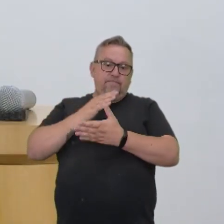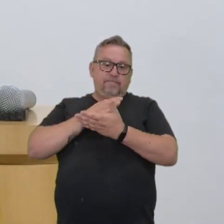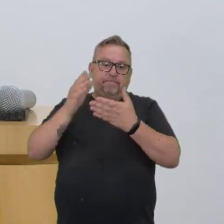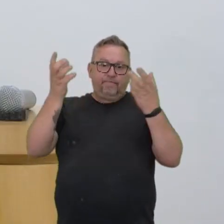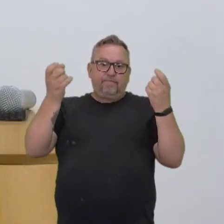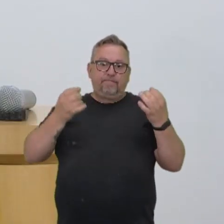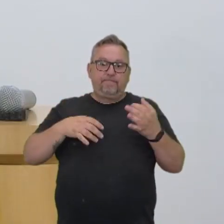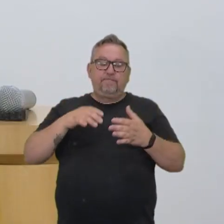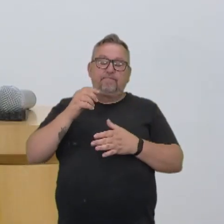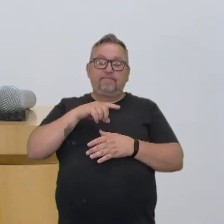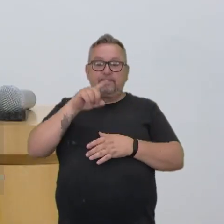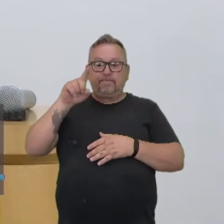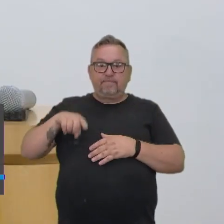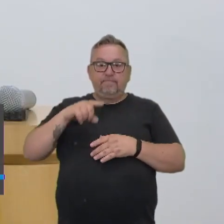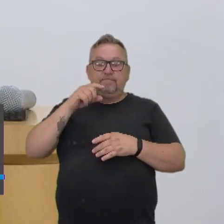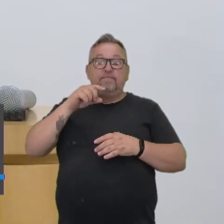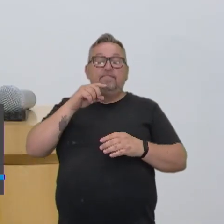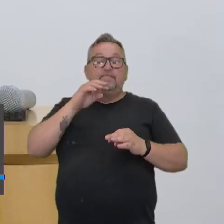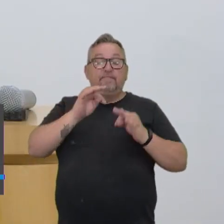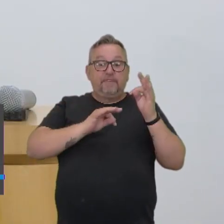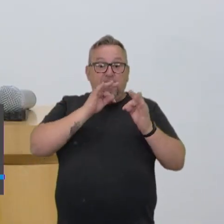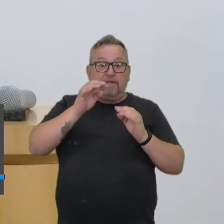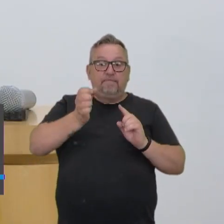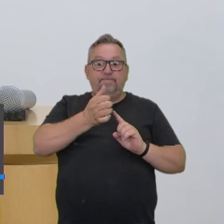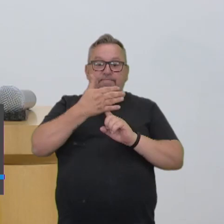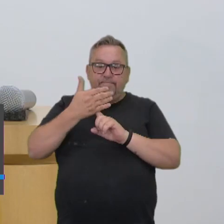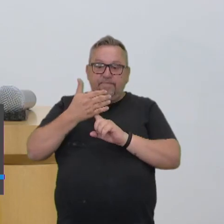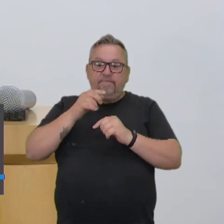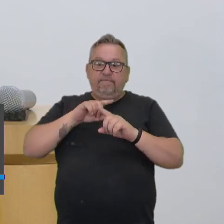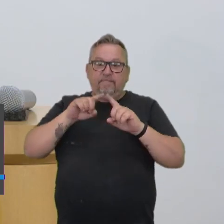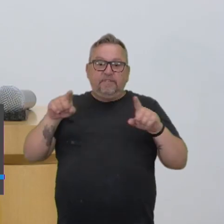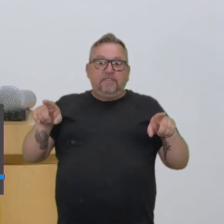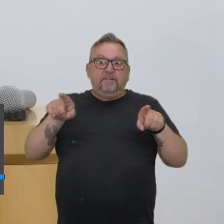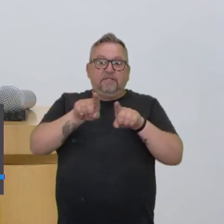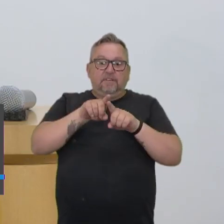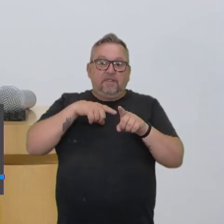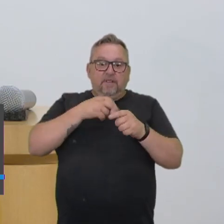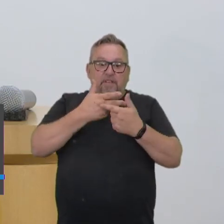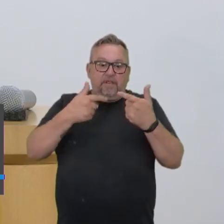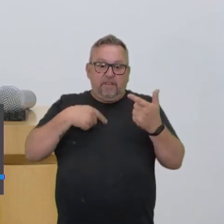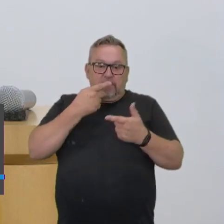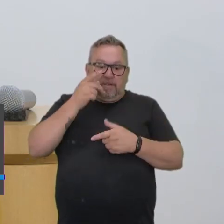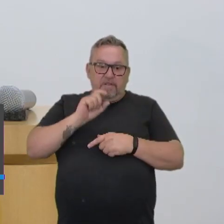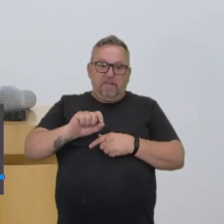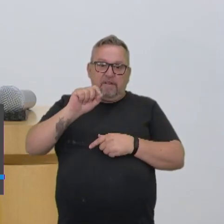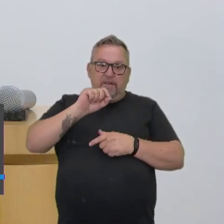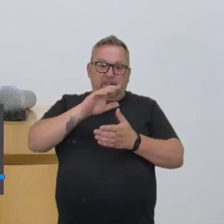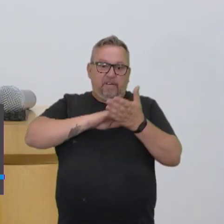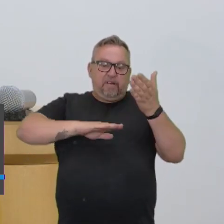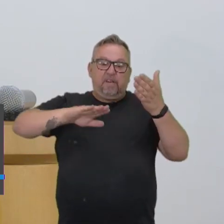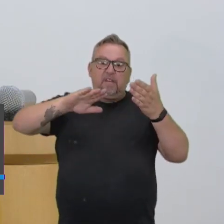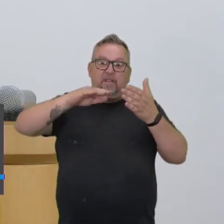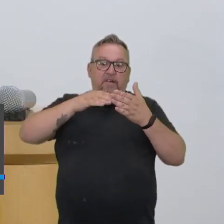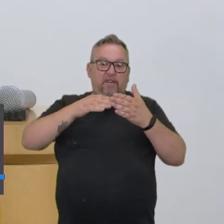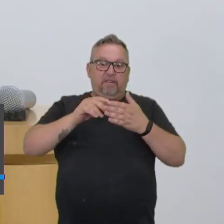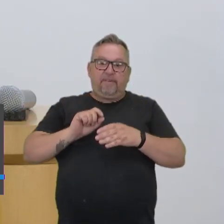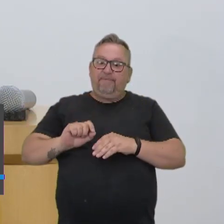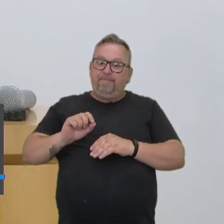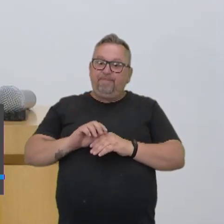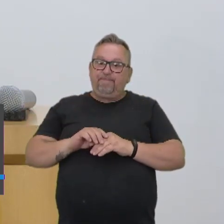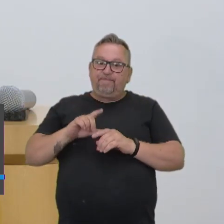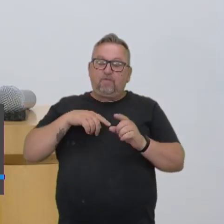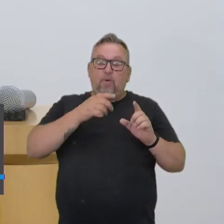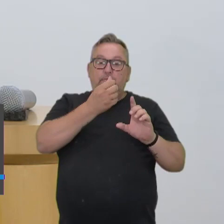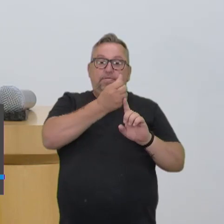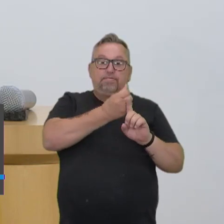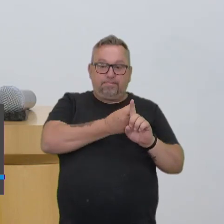sobre ciência, técnica, tecnologia, senso comum e tal, mas, querendo ou não, a gente falou disso sobre todo o